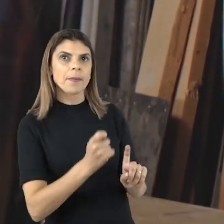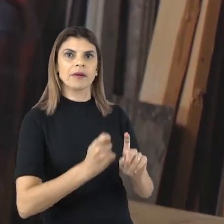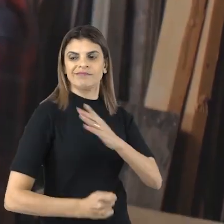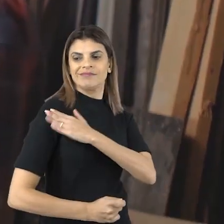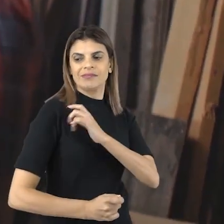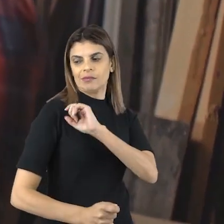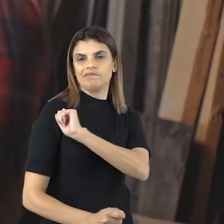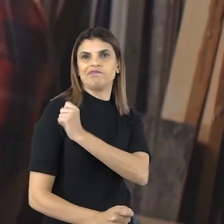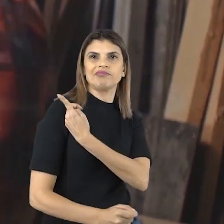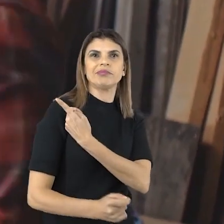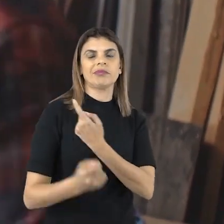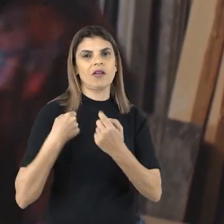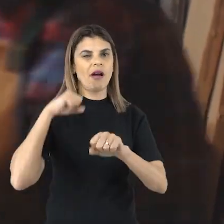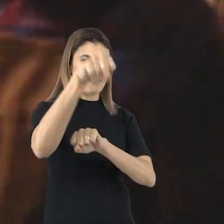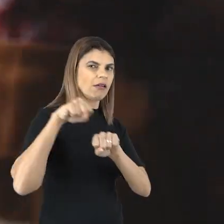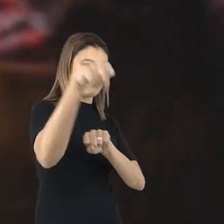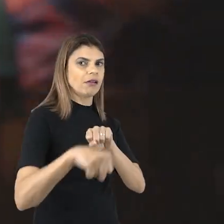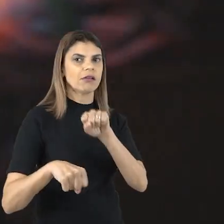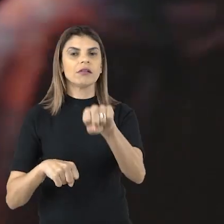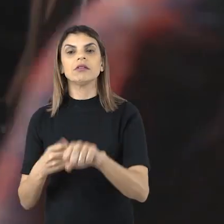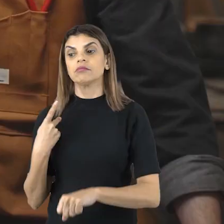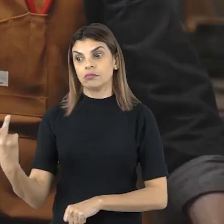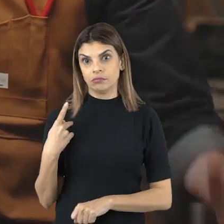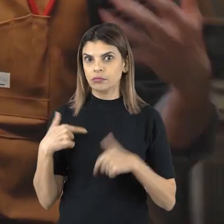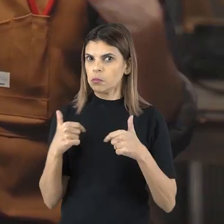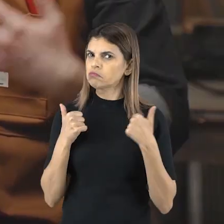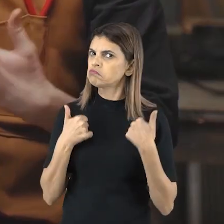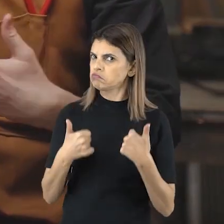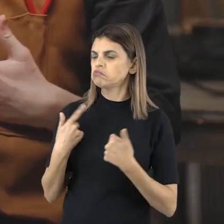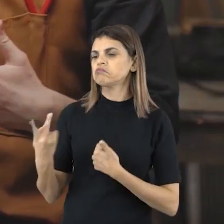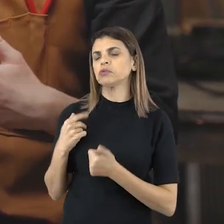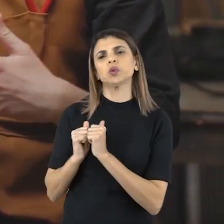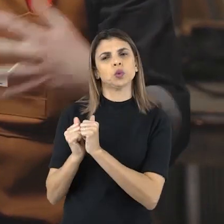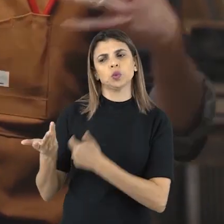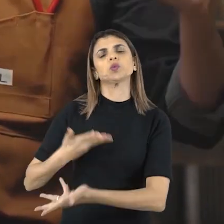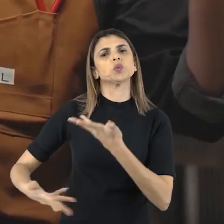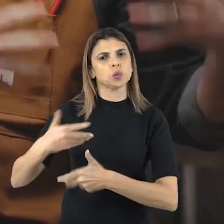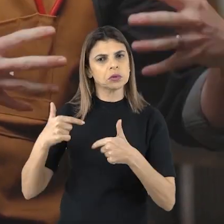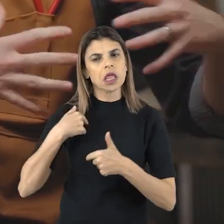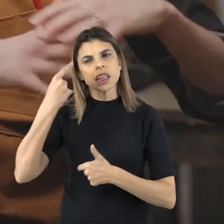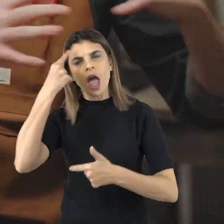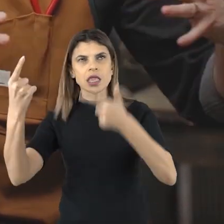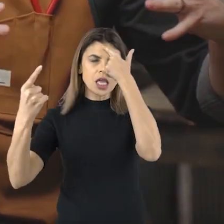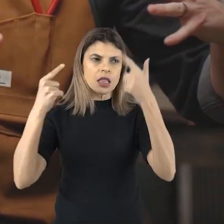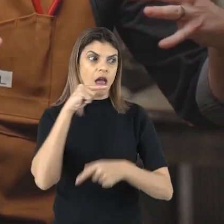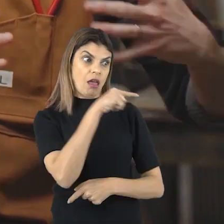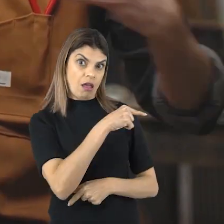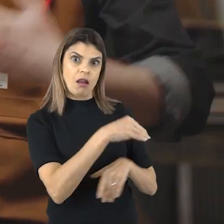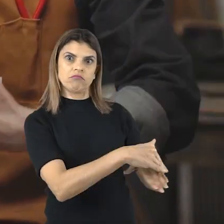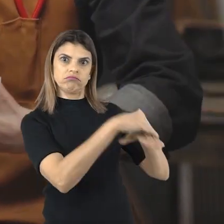ombro ruim. Eu tenho uma lesão, eu fazia luta livre. Nós trabalhamos muito bem juntos. Eu sempre tenho as